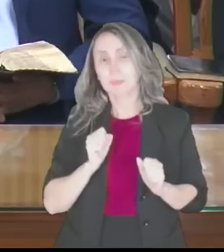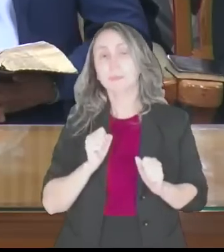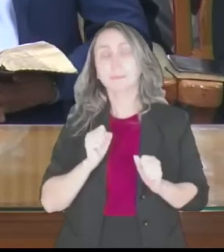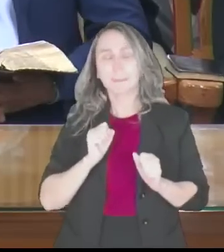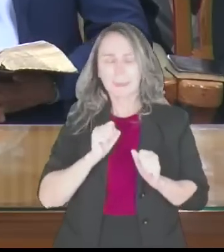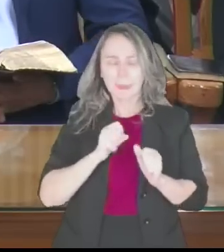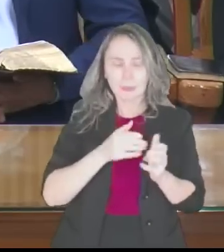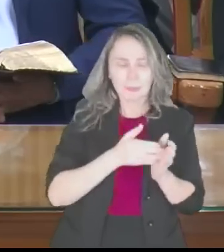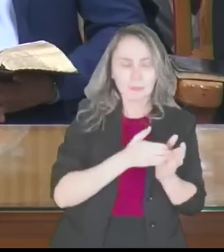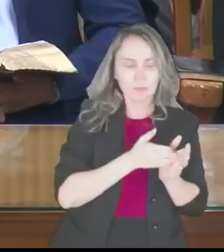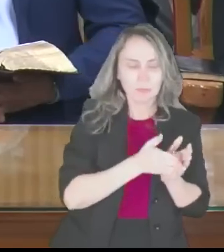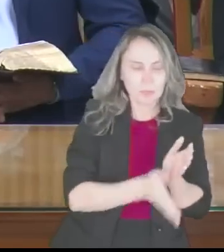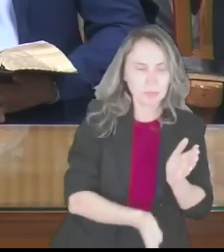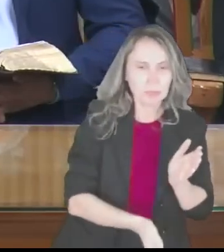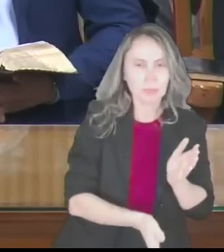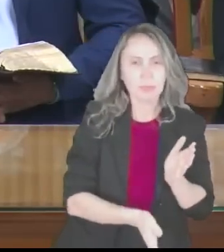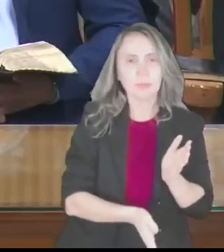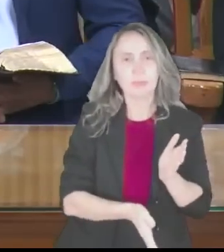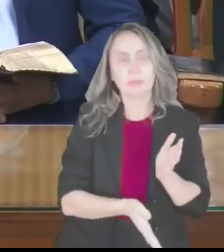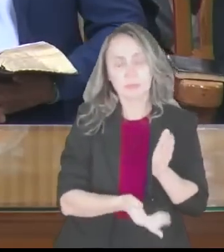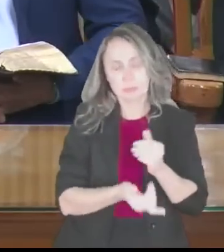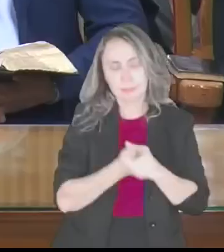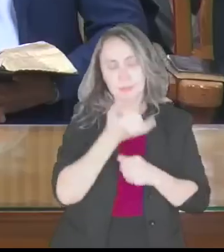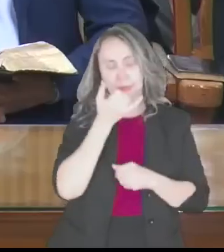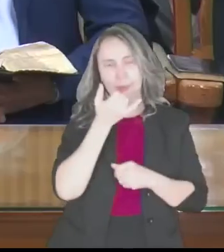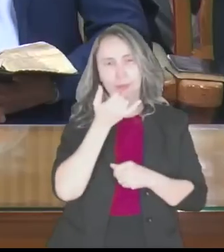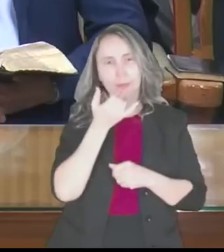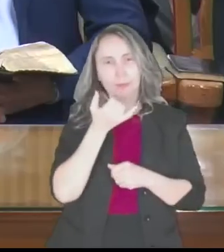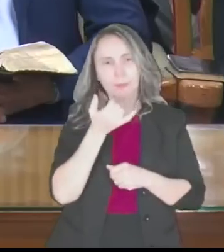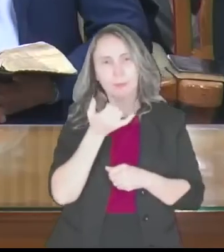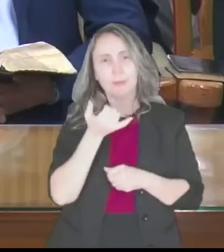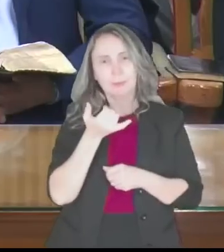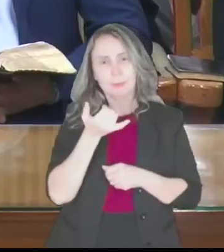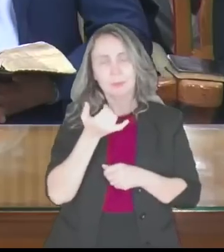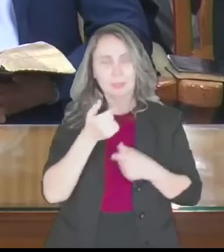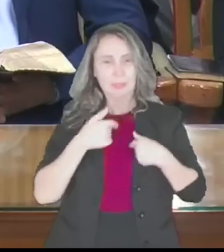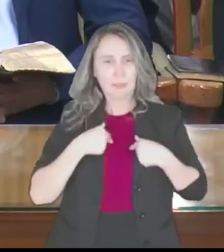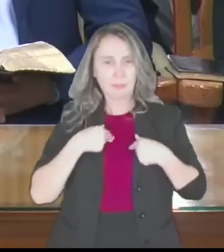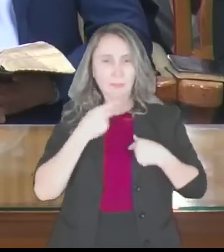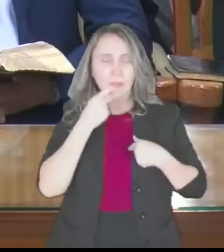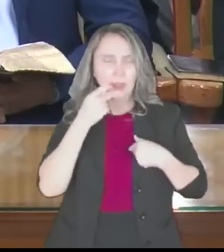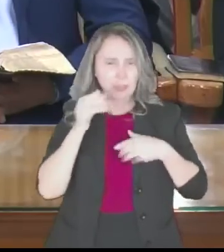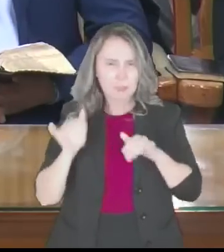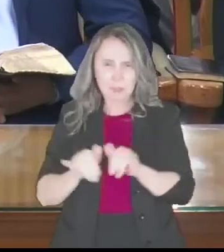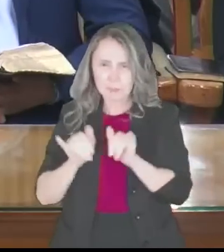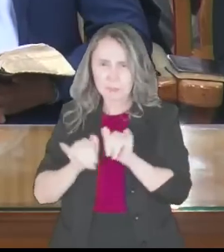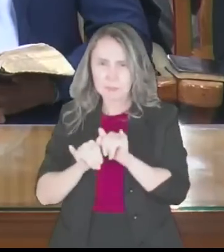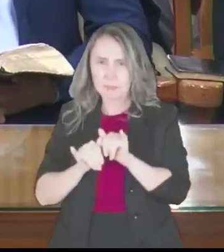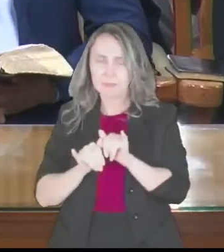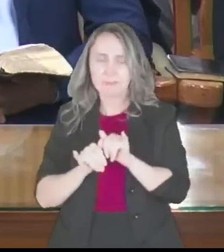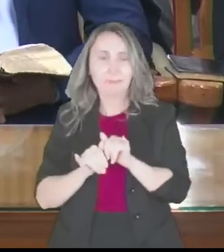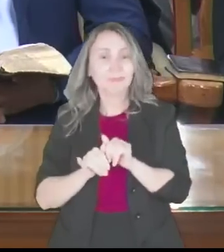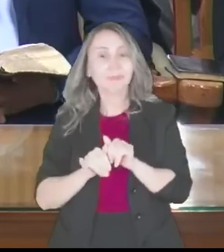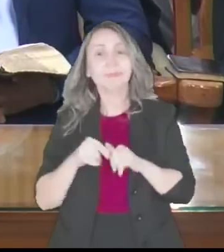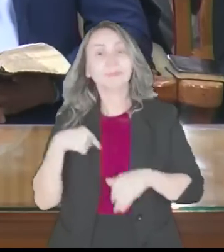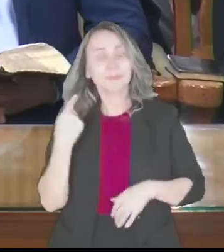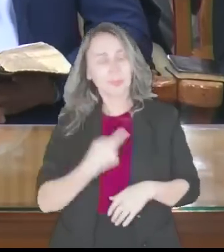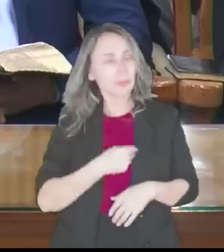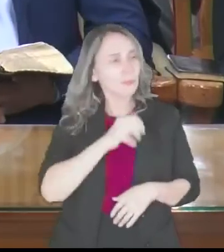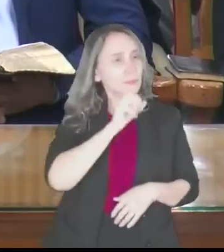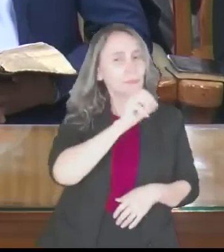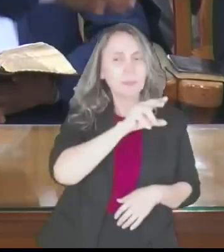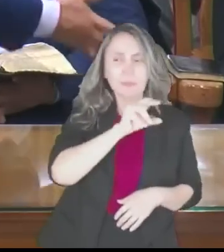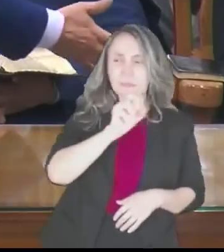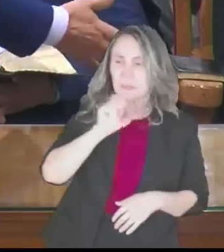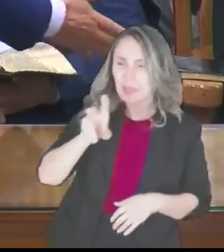Eu estou falando alguma coisa errada ou a experiência prova que é assim? Pastores, é assim ou não é? Vocês têm experiência